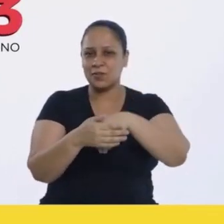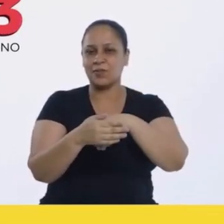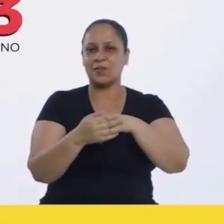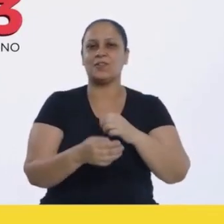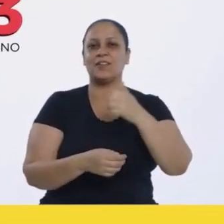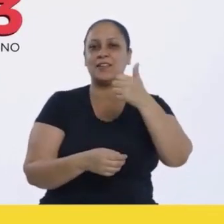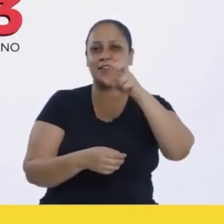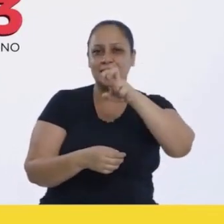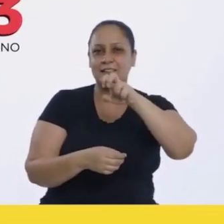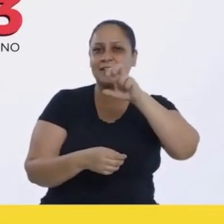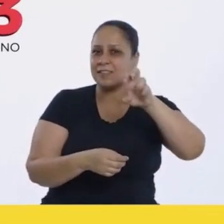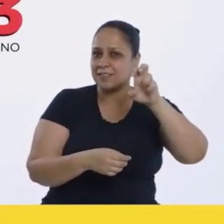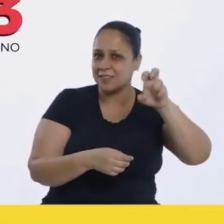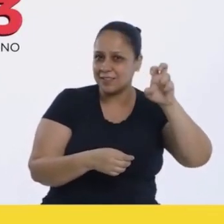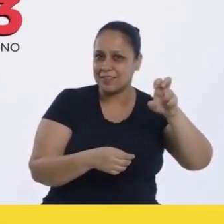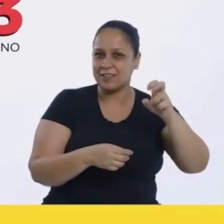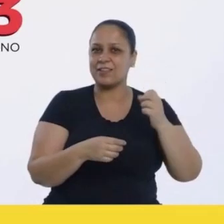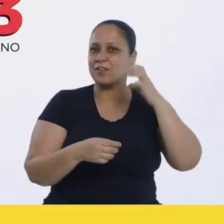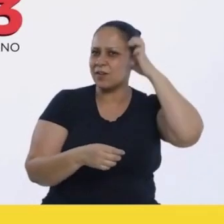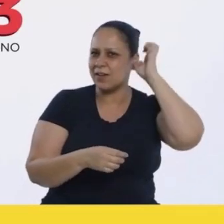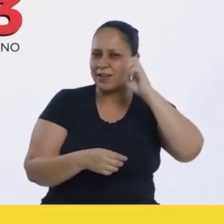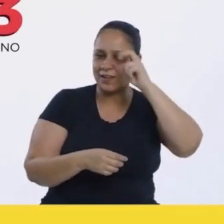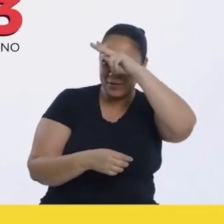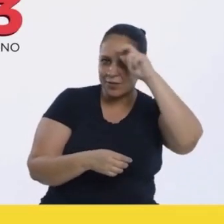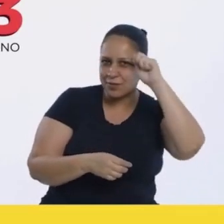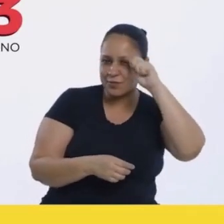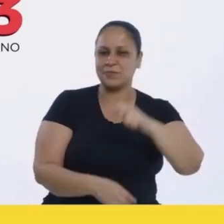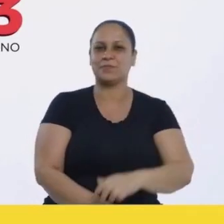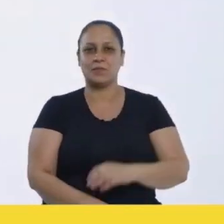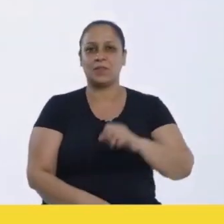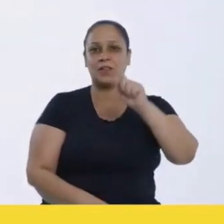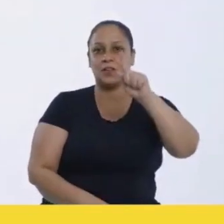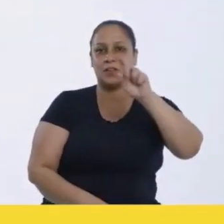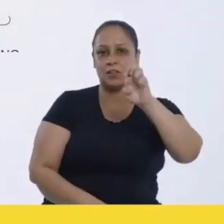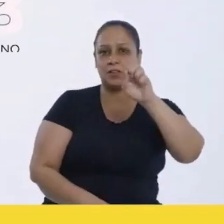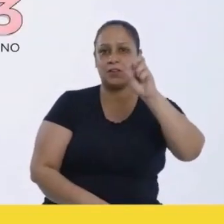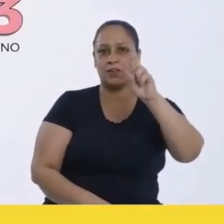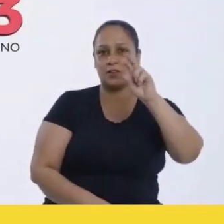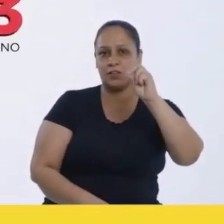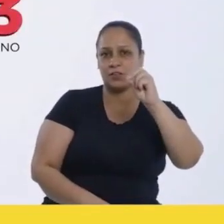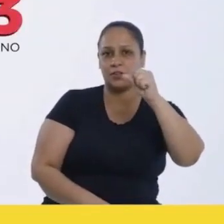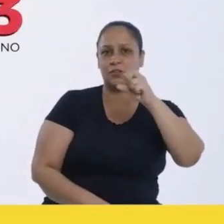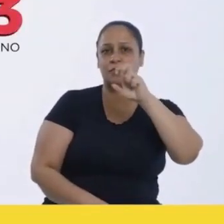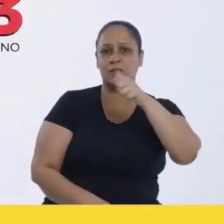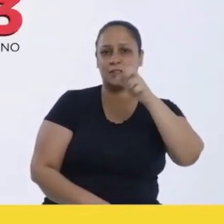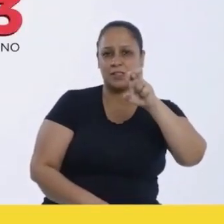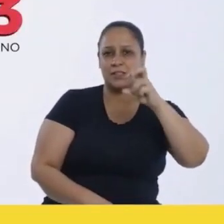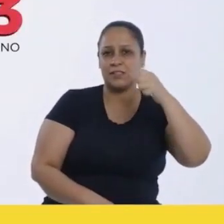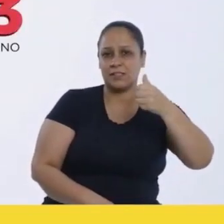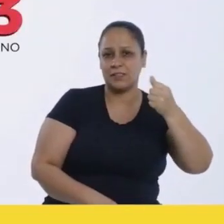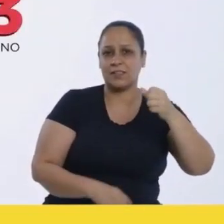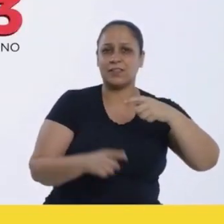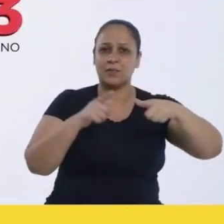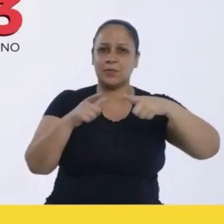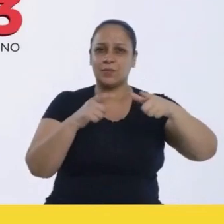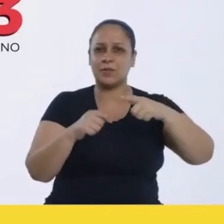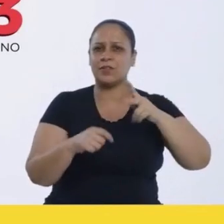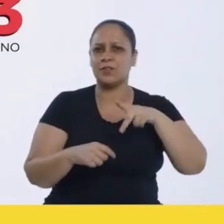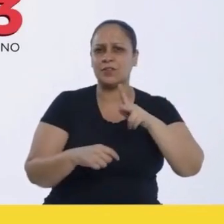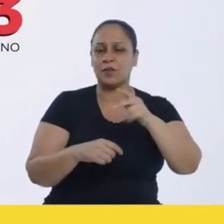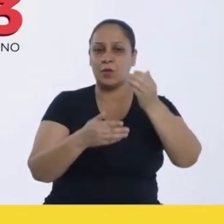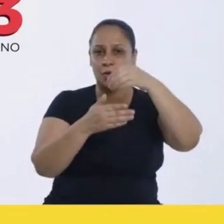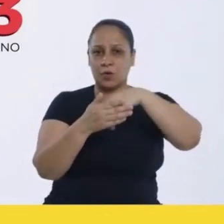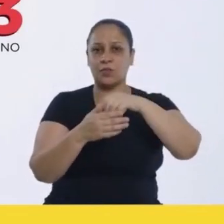vote Priscila lues 15555 com Eliana prefeita Gerson da farmácia 15600 trabalhando sempre por